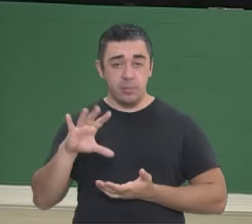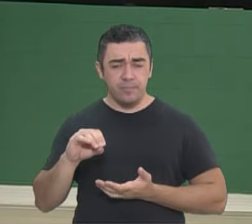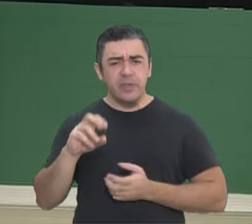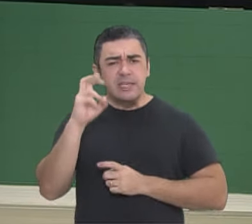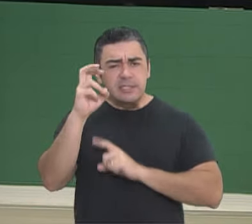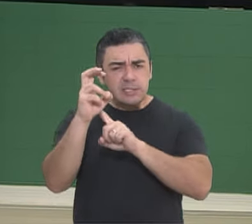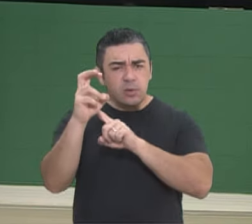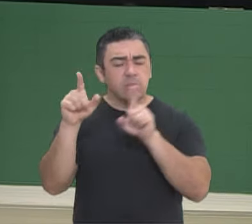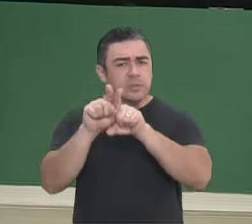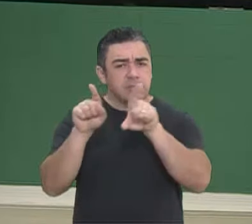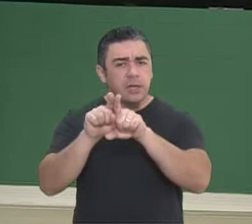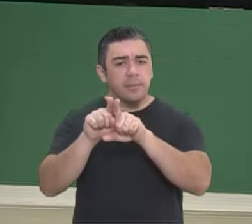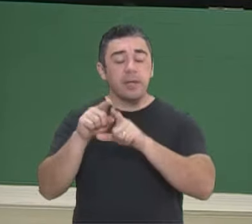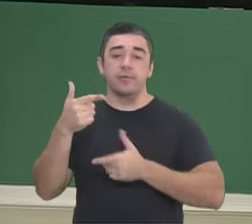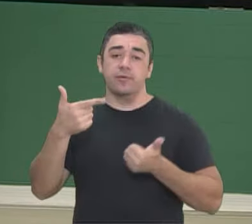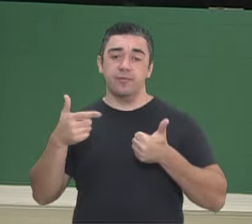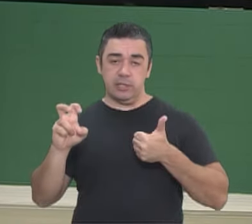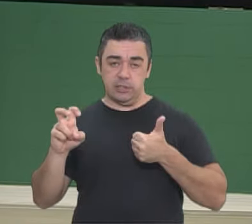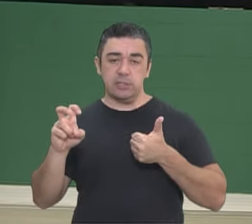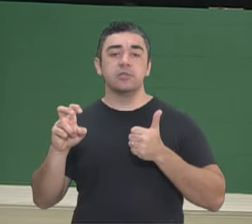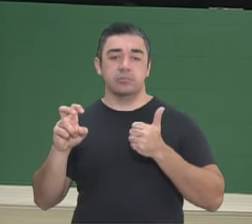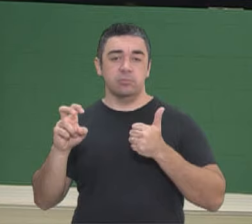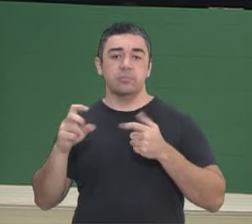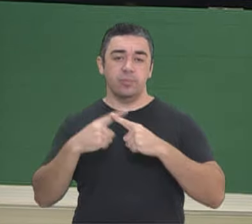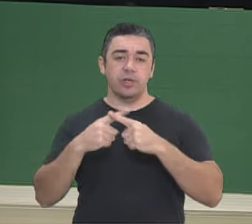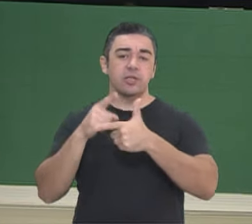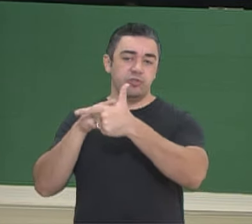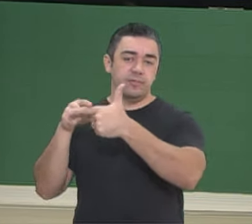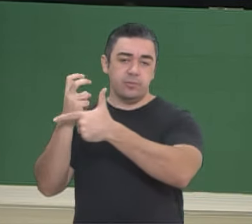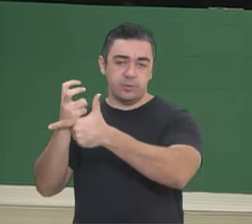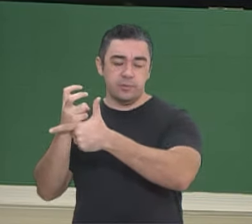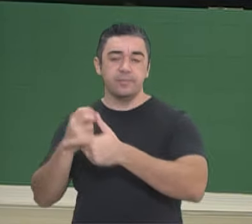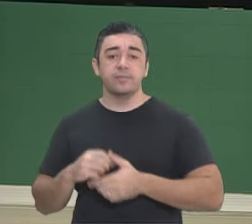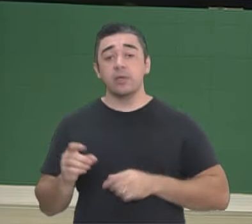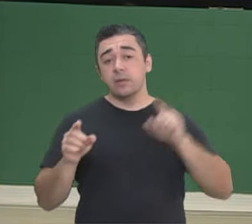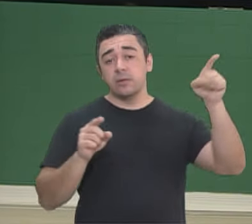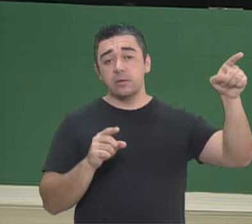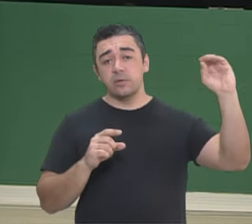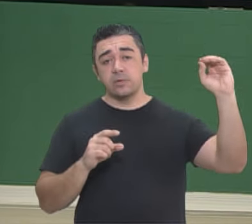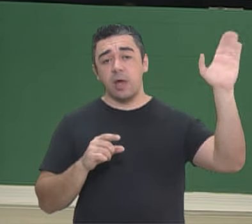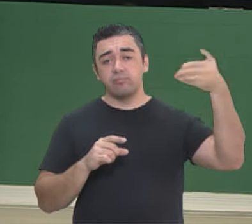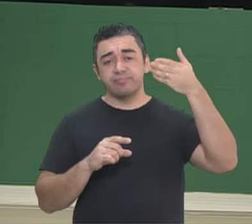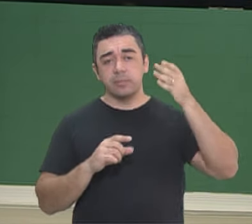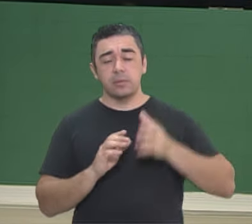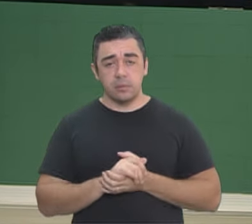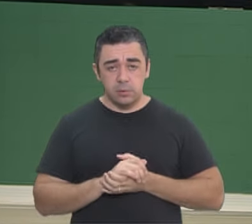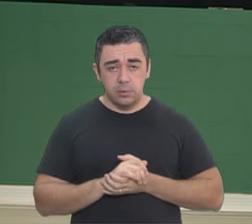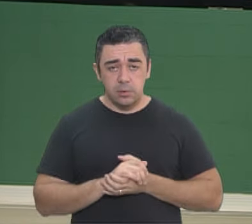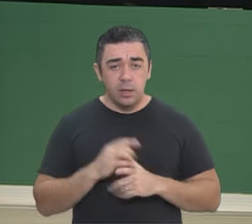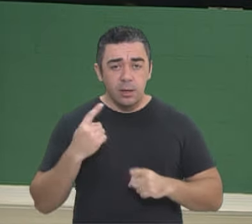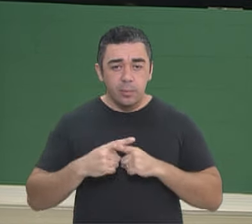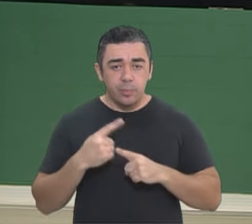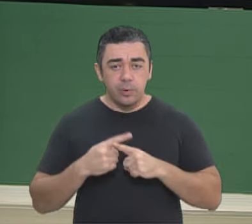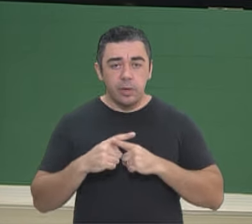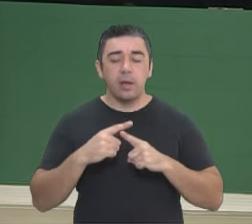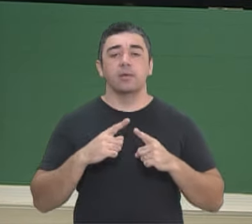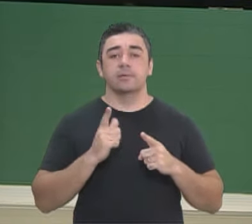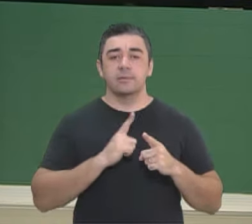Então risca aqui, ó, o 25, porque o 15 já riscamos, e o 0 já riscamos também, né? O que são os múltiplos de